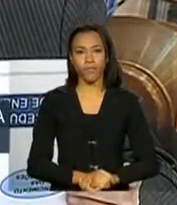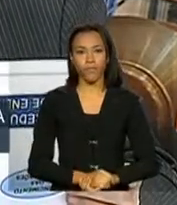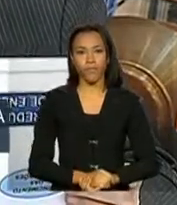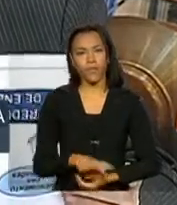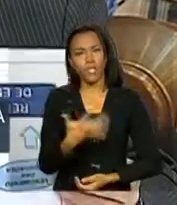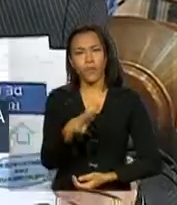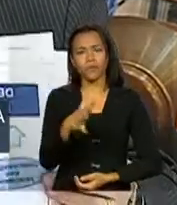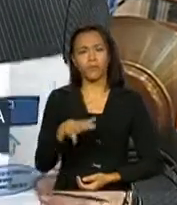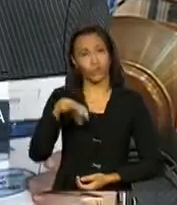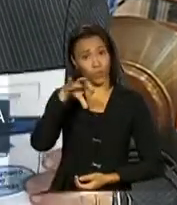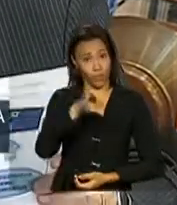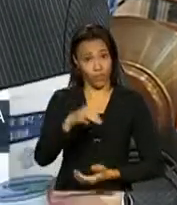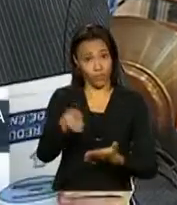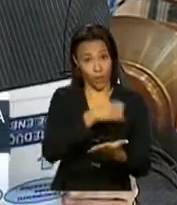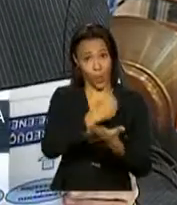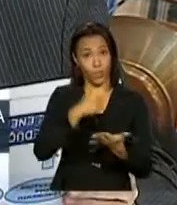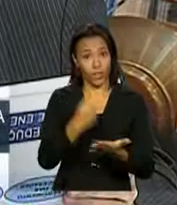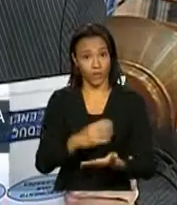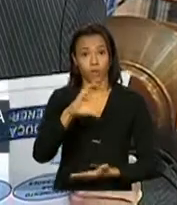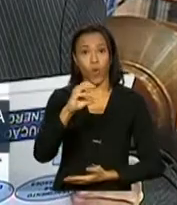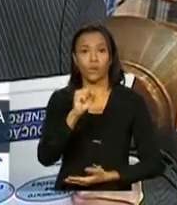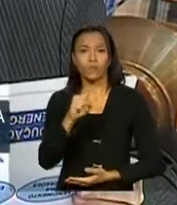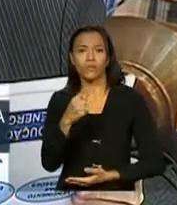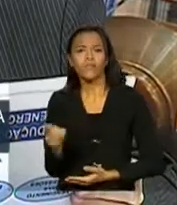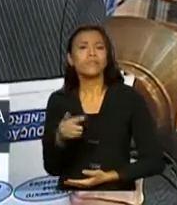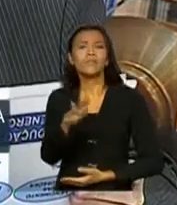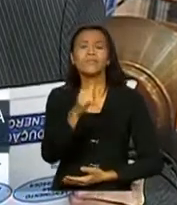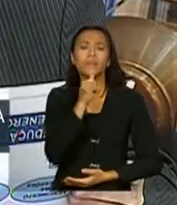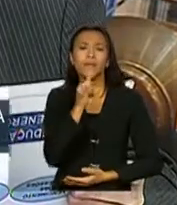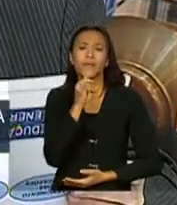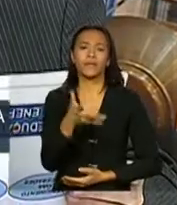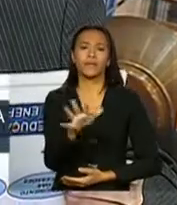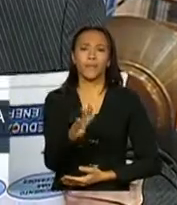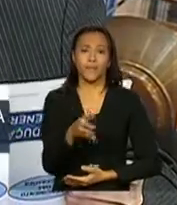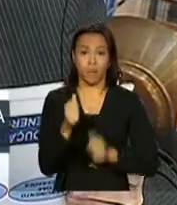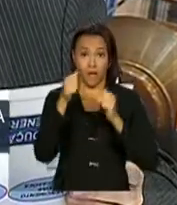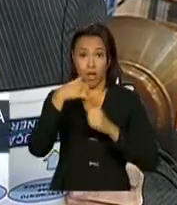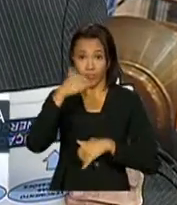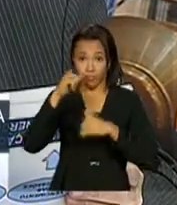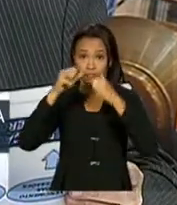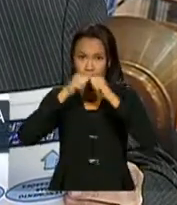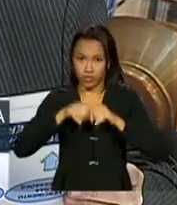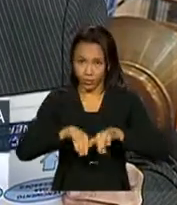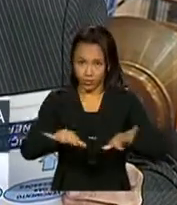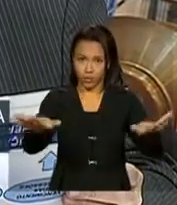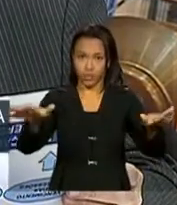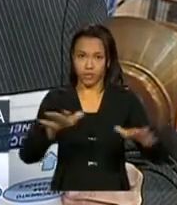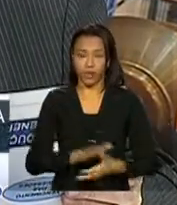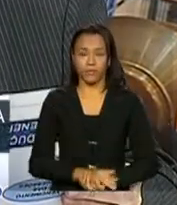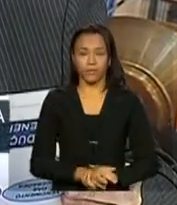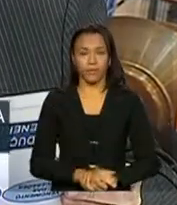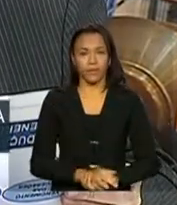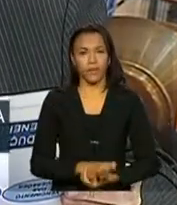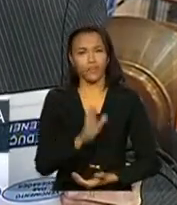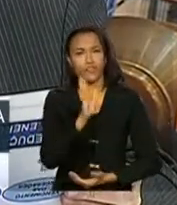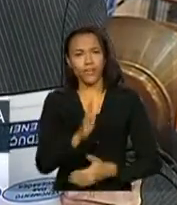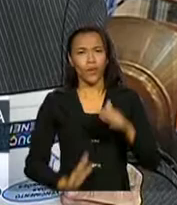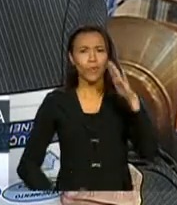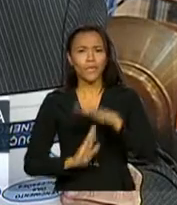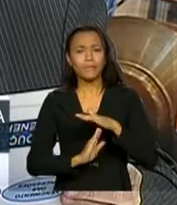São 9 contratos de concessão. E com relação à distribuição, na verdade, está